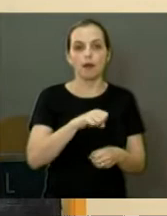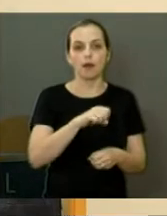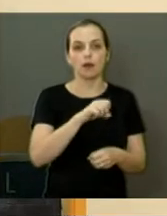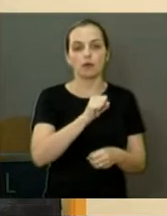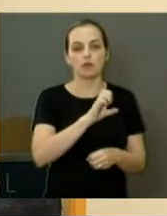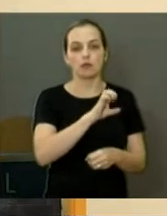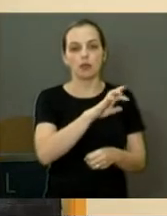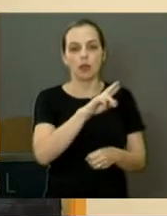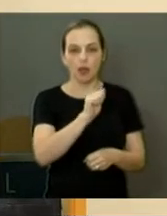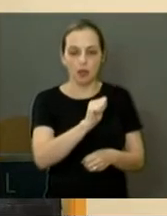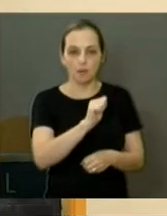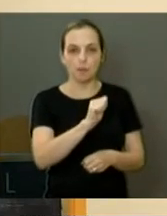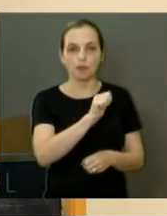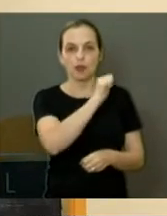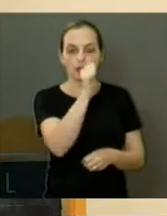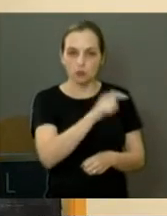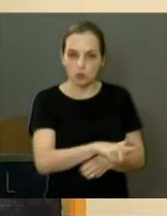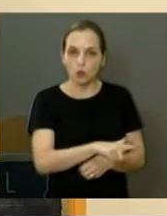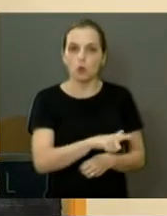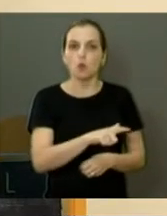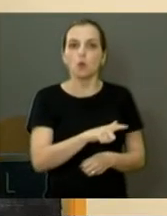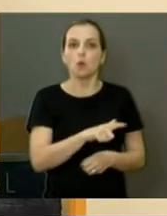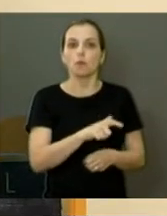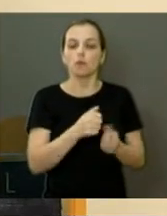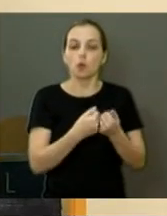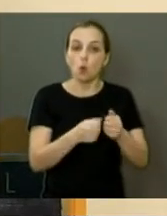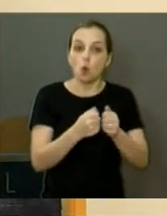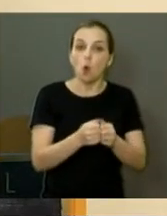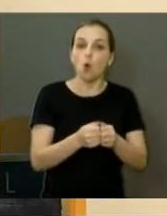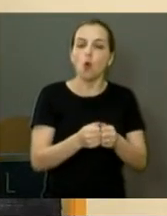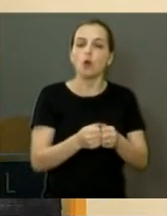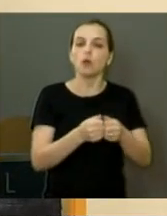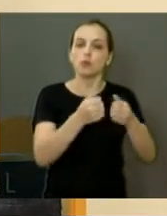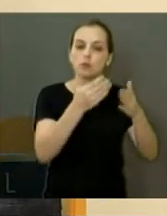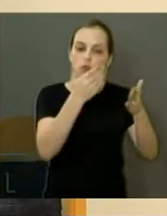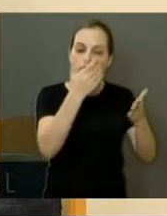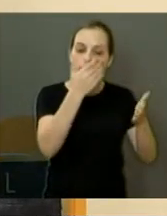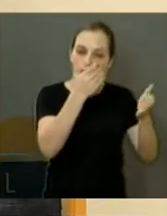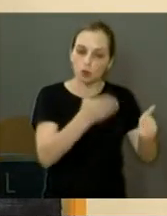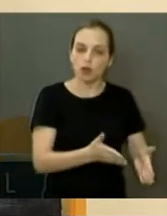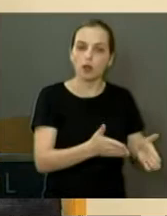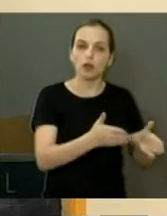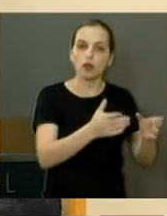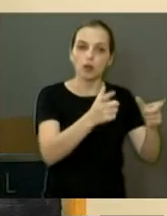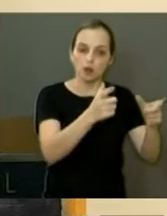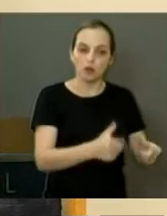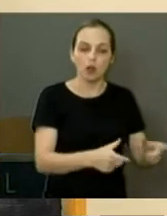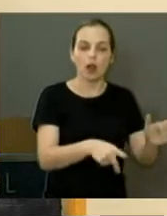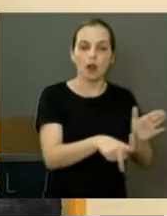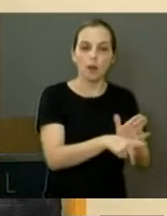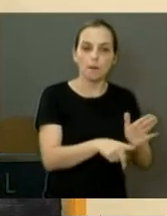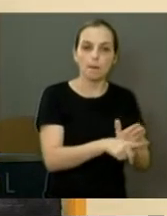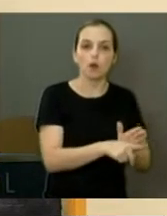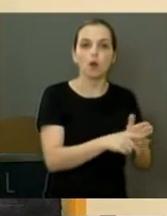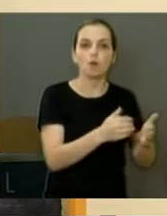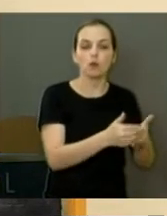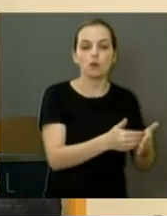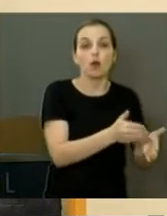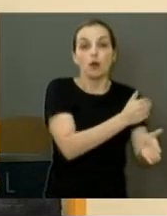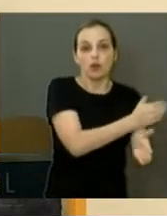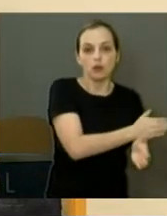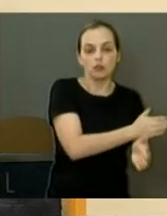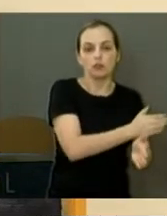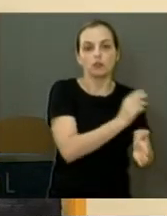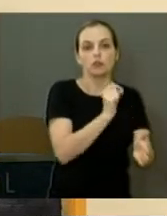o Jardim Serra Azul, ninguém tá, o ônibus não desce no Jardim Serra Azul. Ele para no Indaiá, o Jardim Serra Azul é bem lá embaixo. Os estudantes que chegam